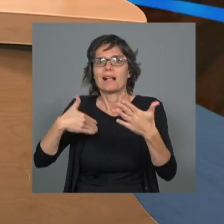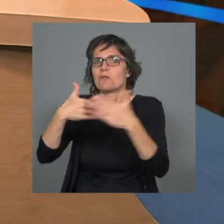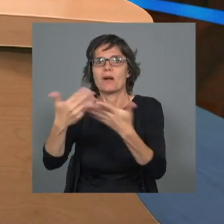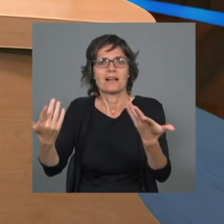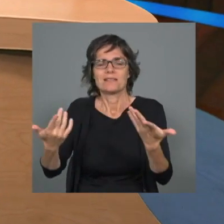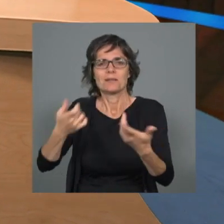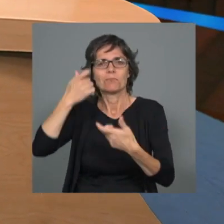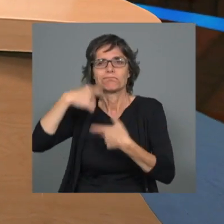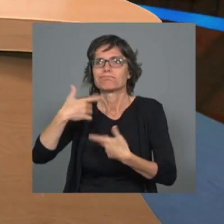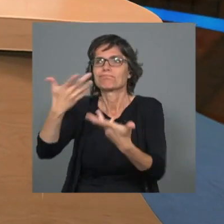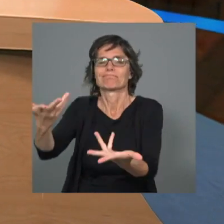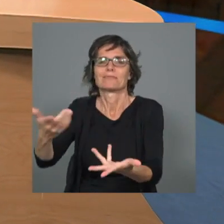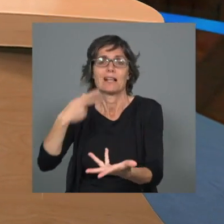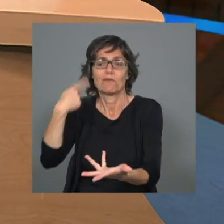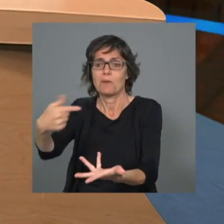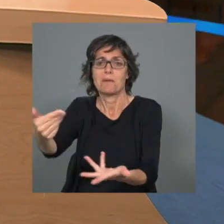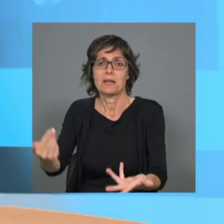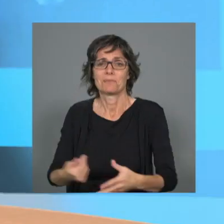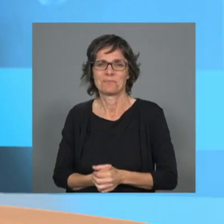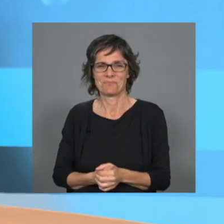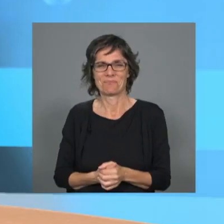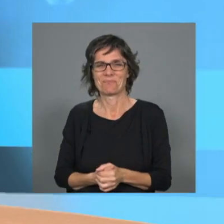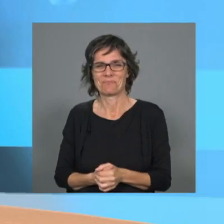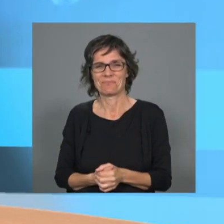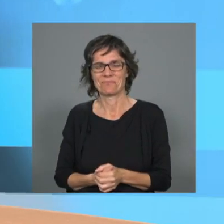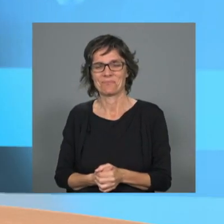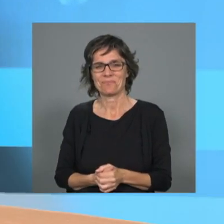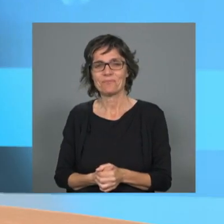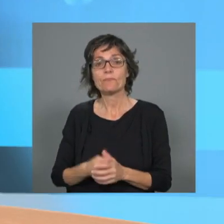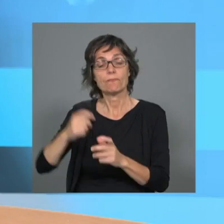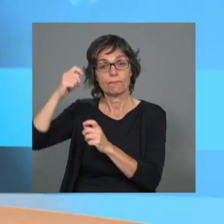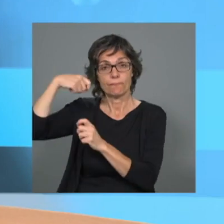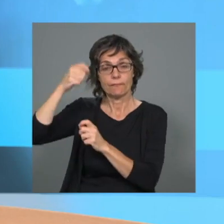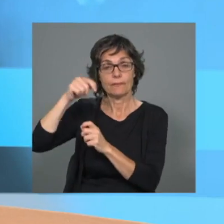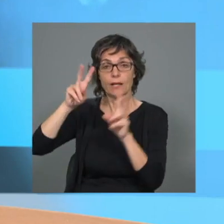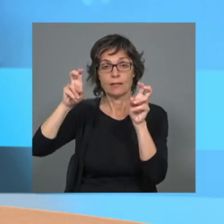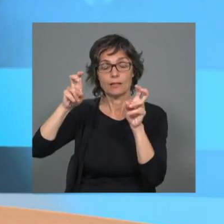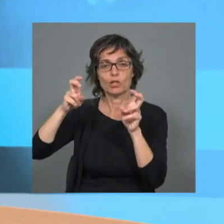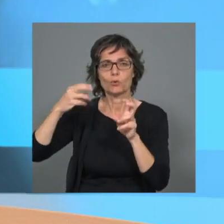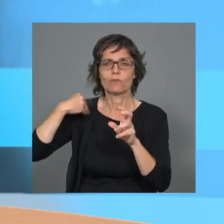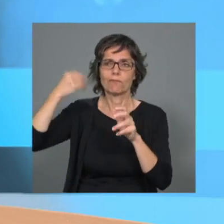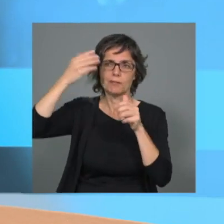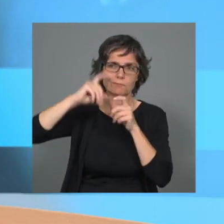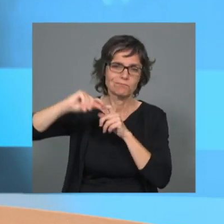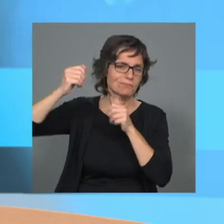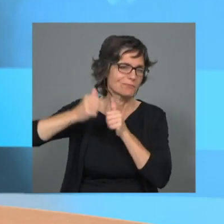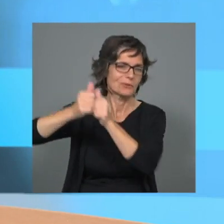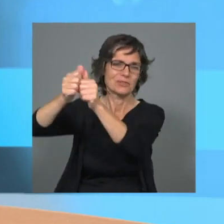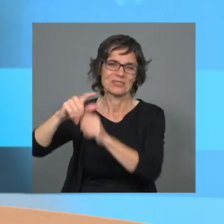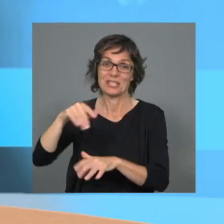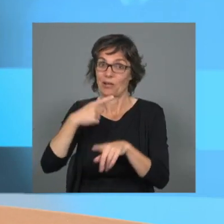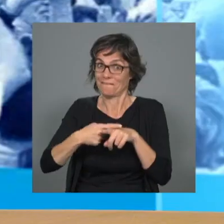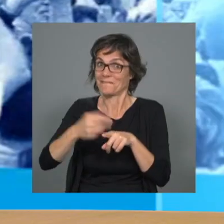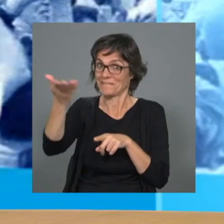ser santo, não é? Muito bem, leva-nos mais longe a proposta deste filme, mas também fica pelo seu entusiasmo, não é?